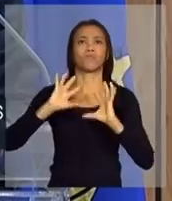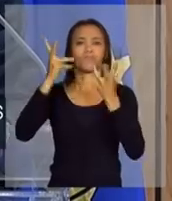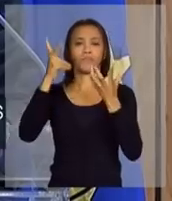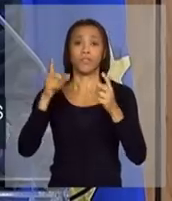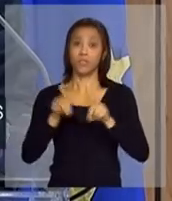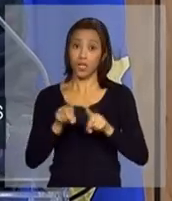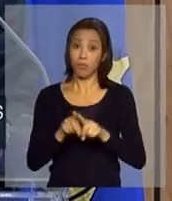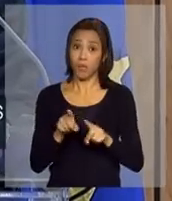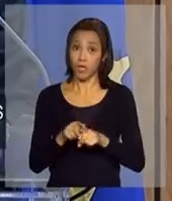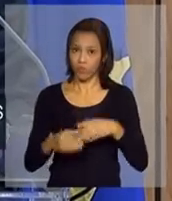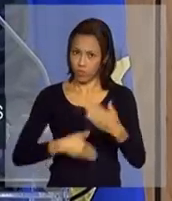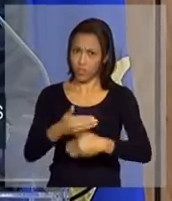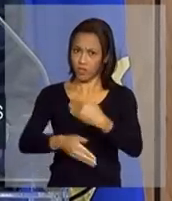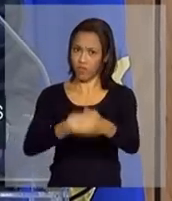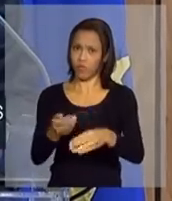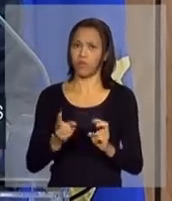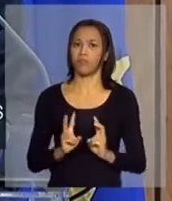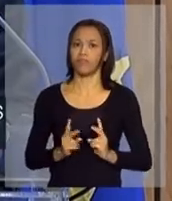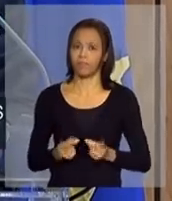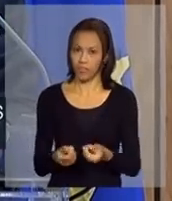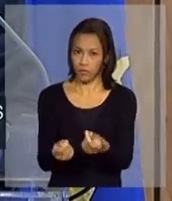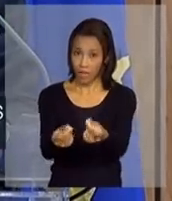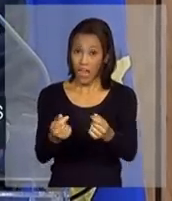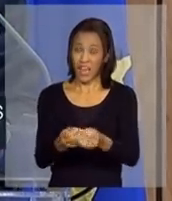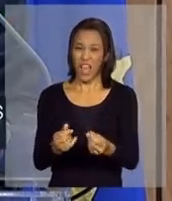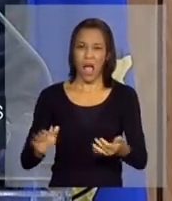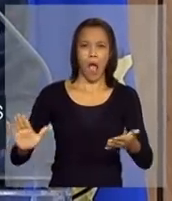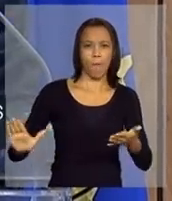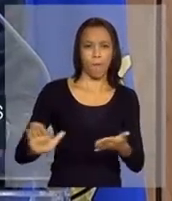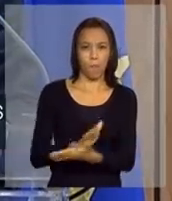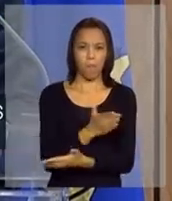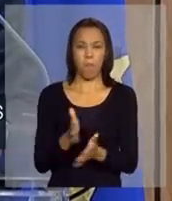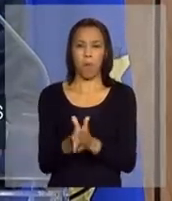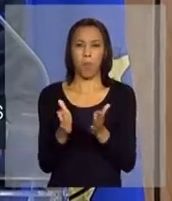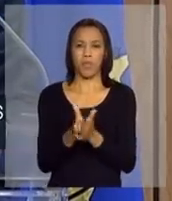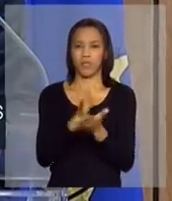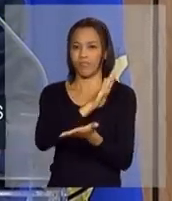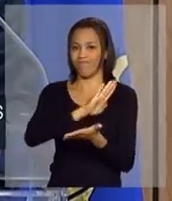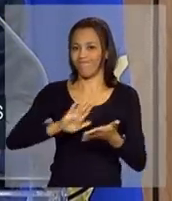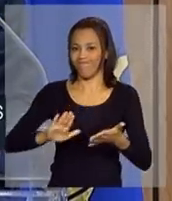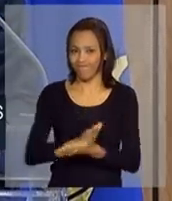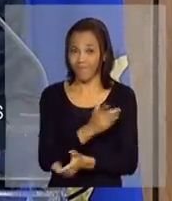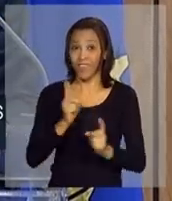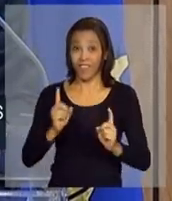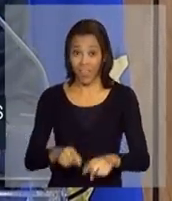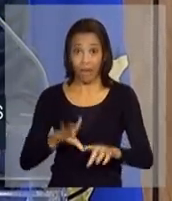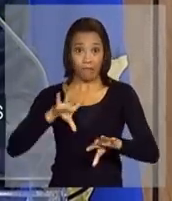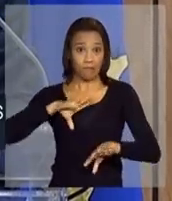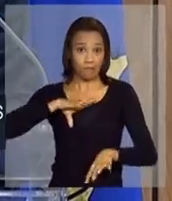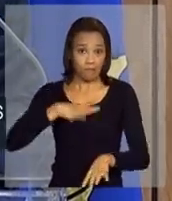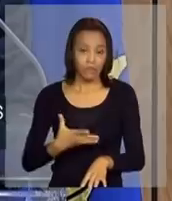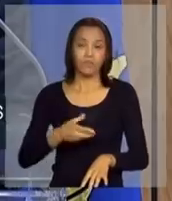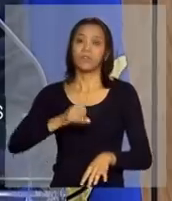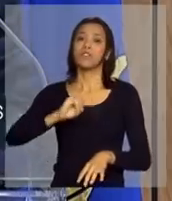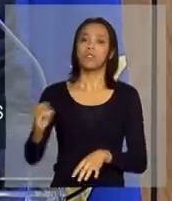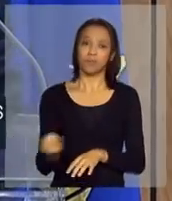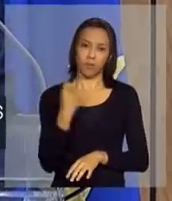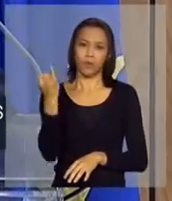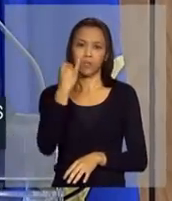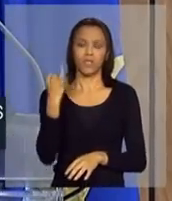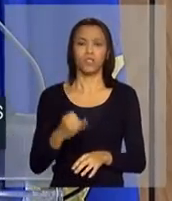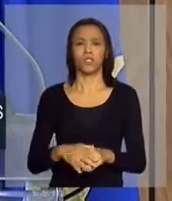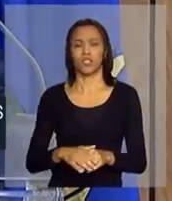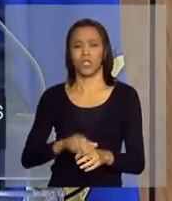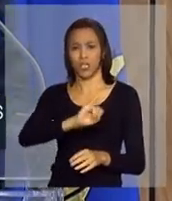desenvolvimento sustentável e a erradicação da pobreza continuam a ser desafios muito importantes. Em junho